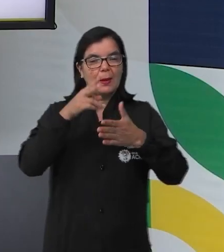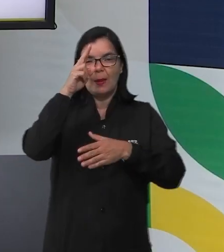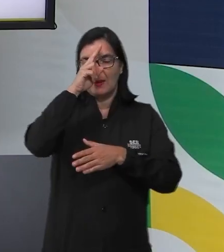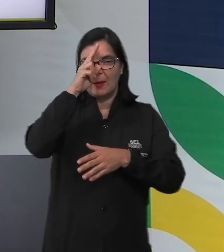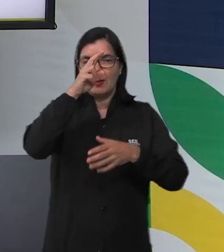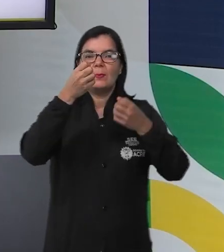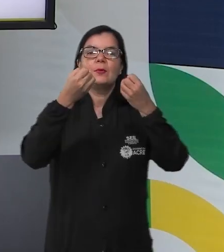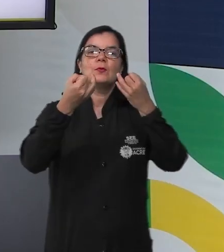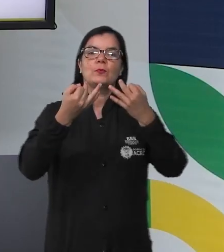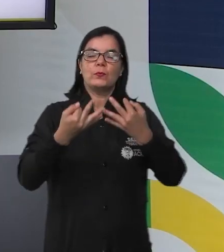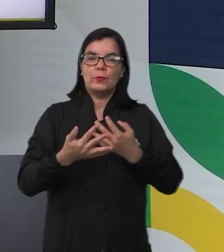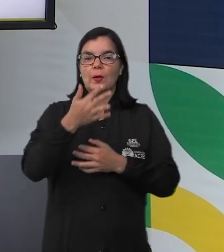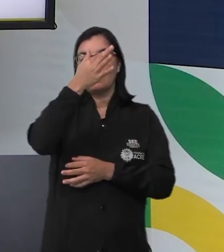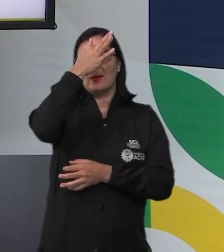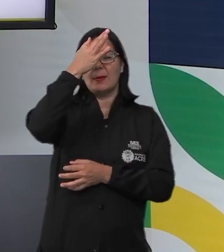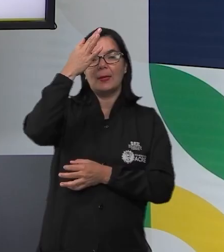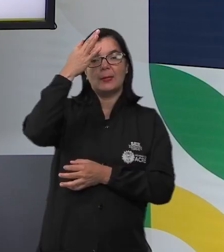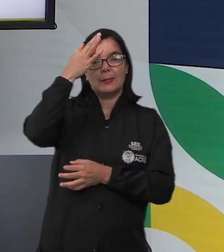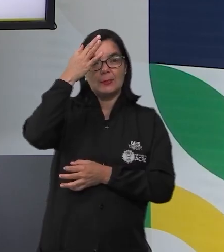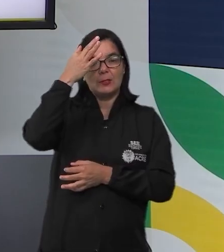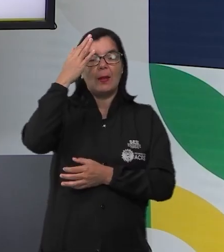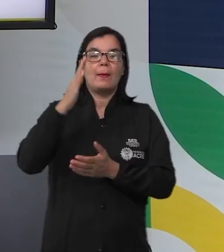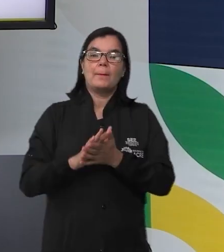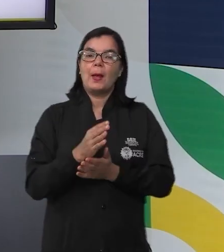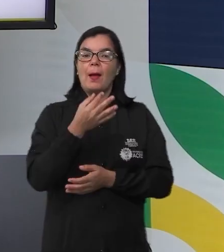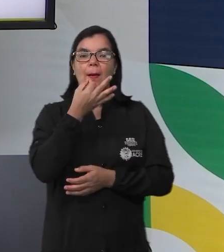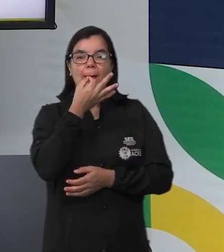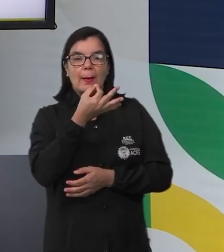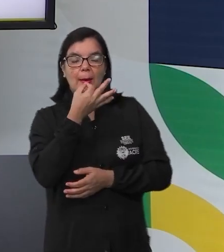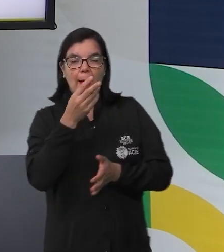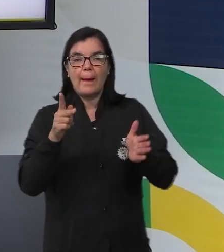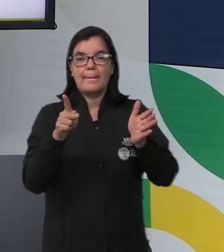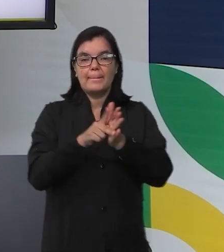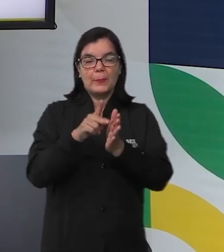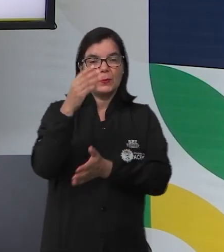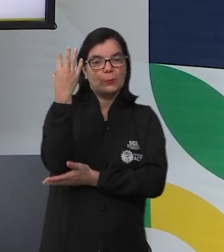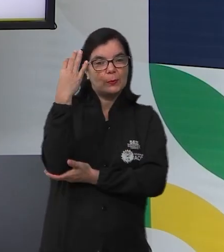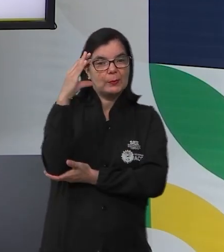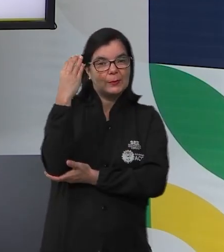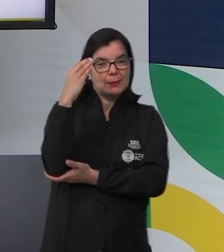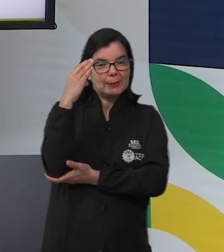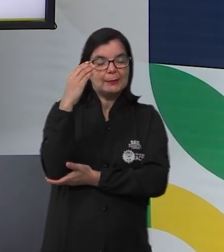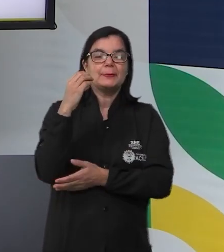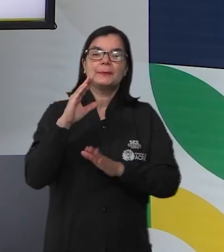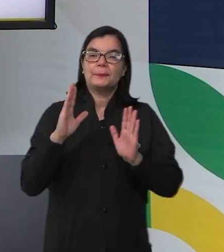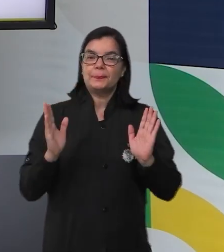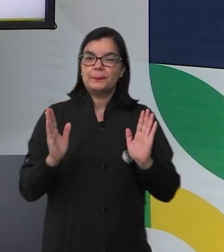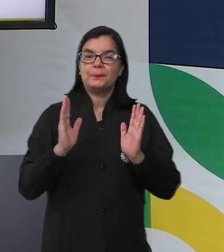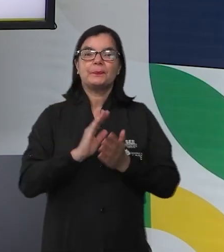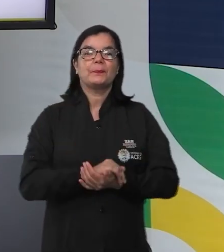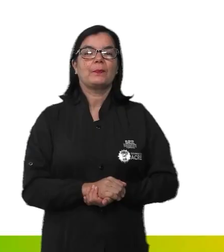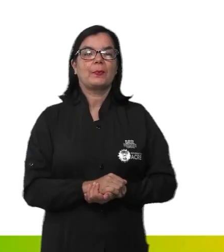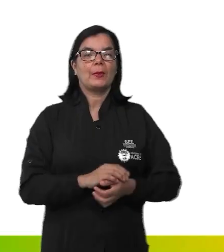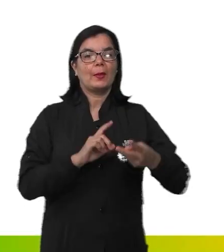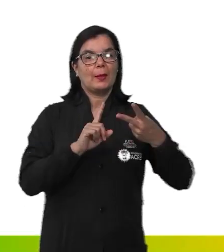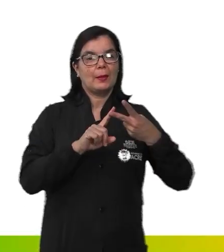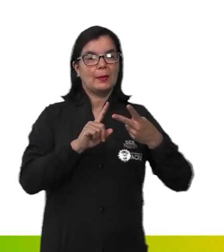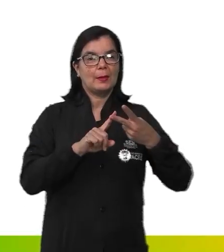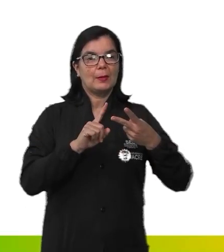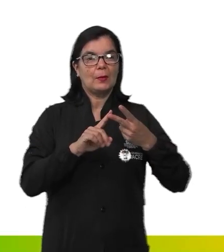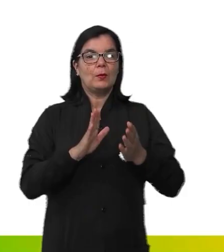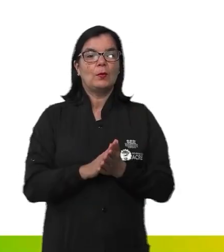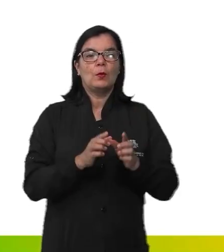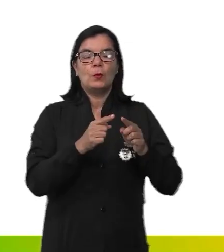que eu falei? A filosofia ela está para criticar a própria ciência, tá certo? Alternativa